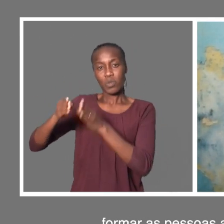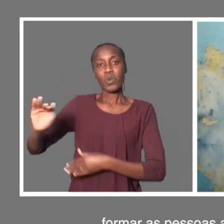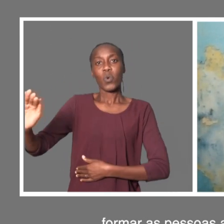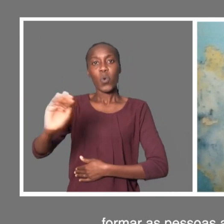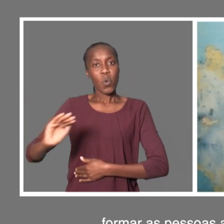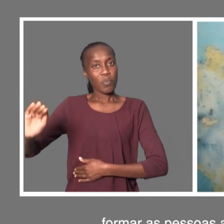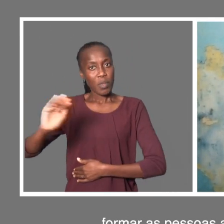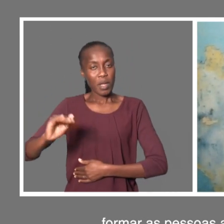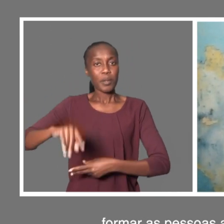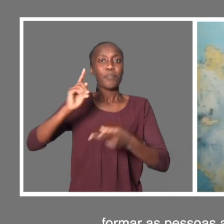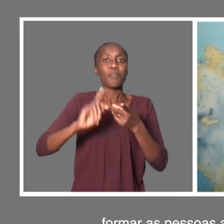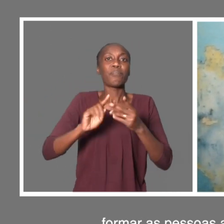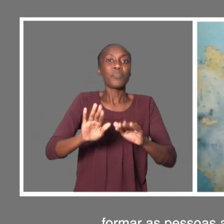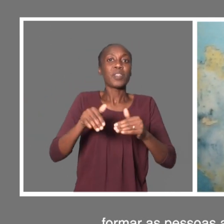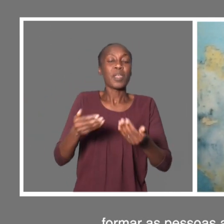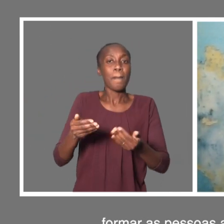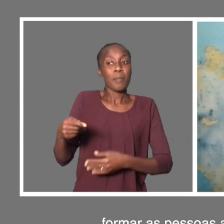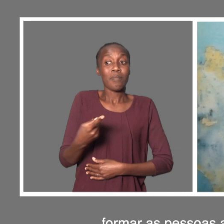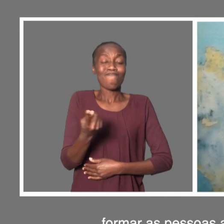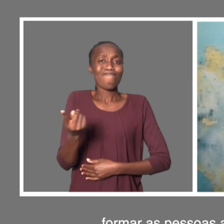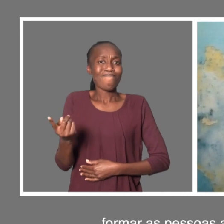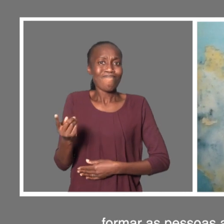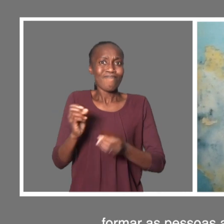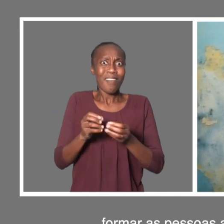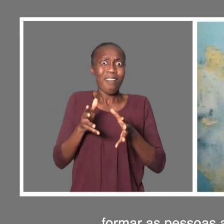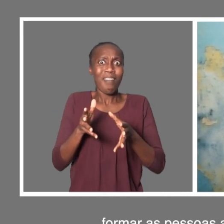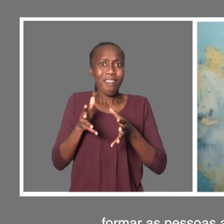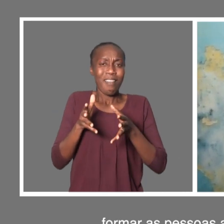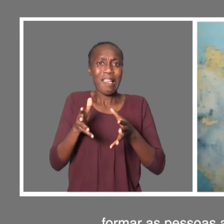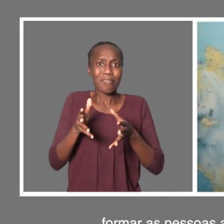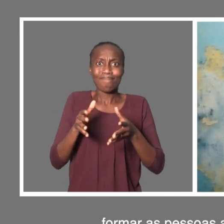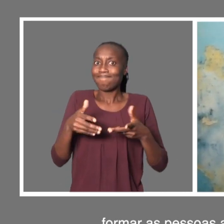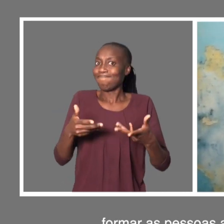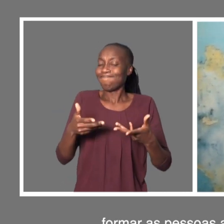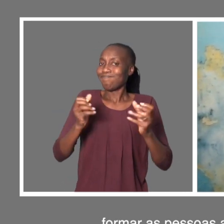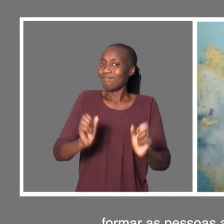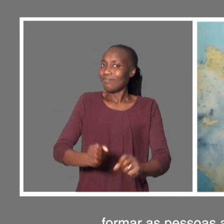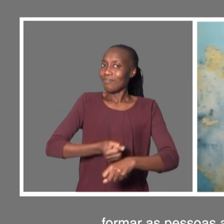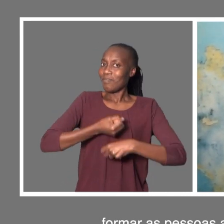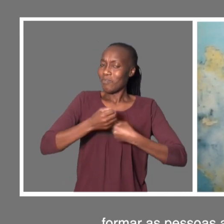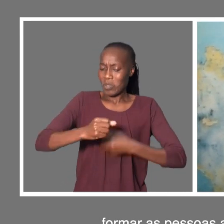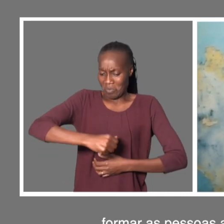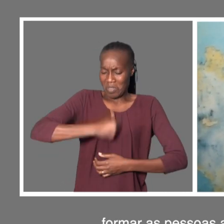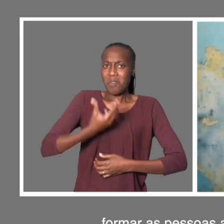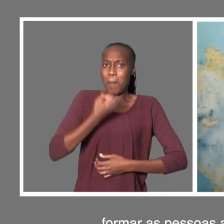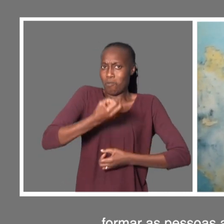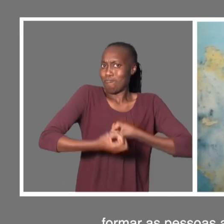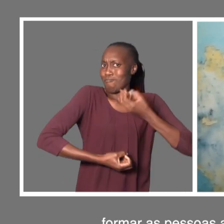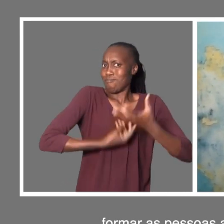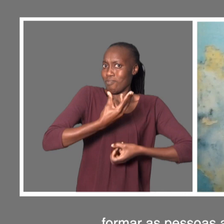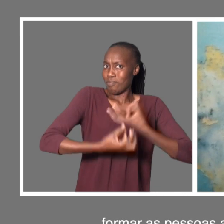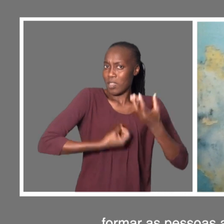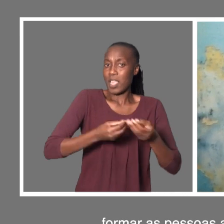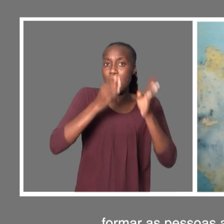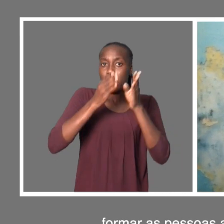Informar as outras para não ter receio de falar de si próprio. E a